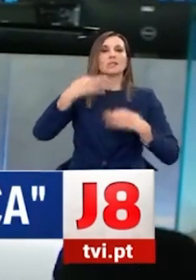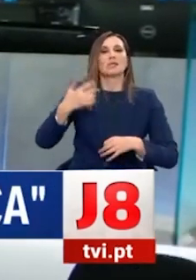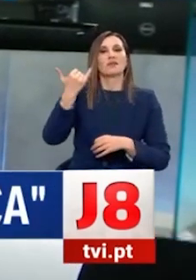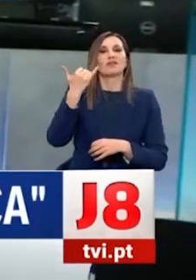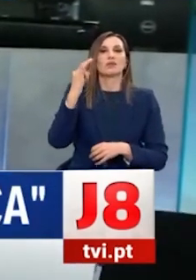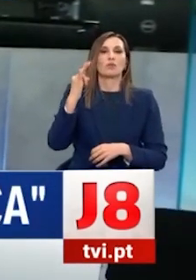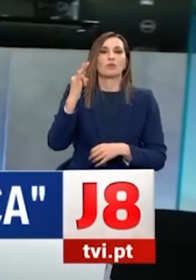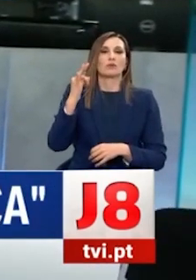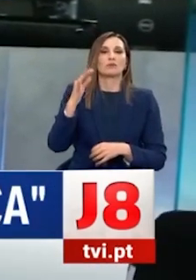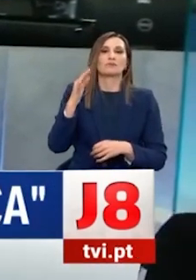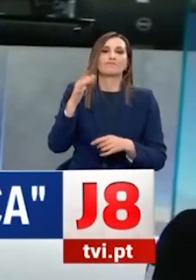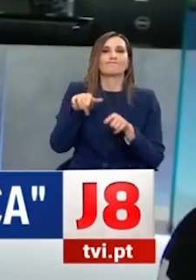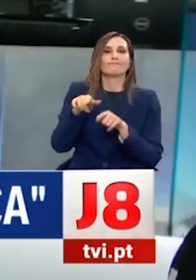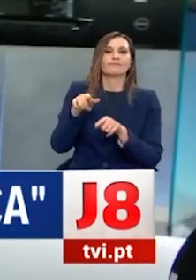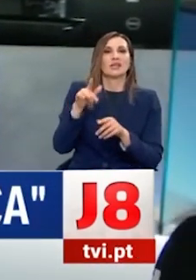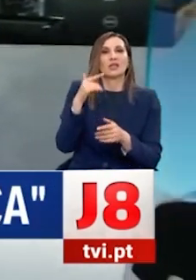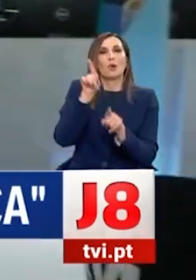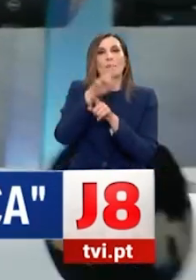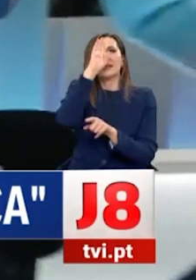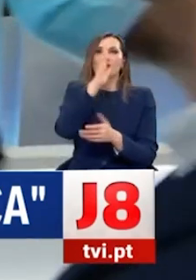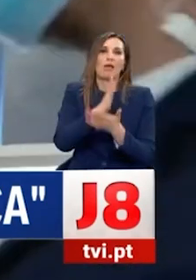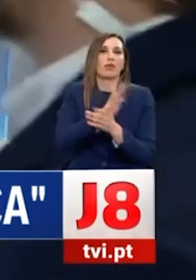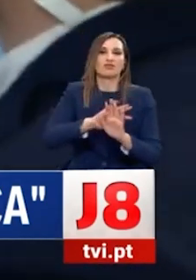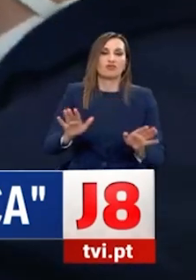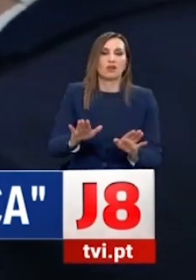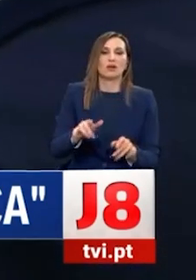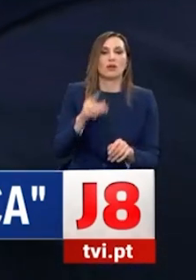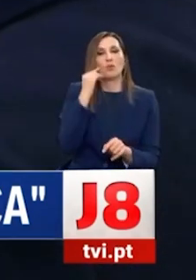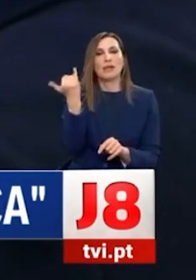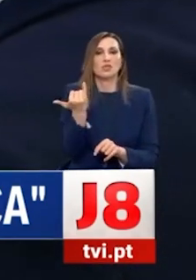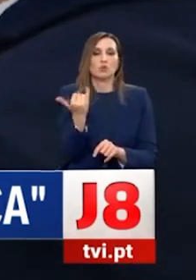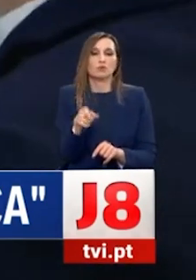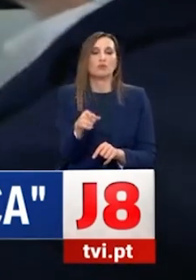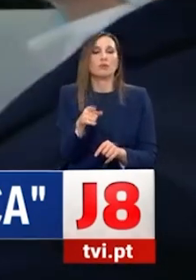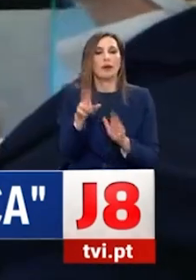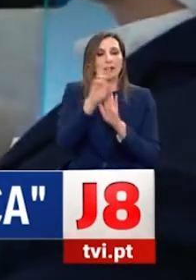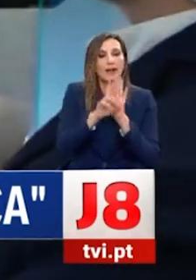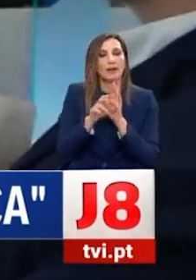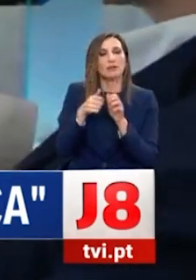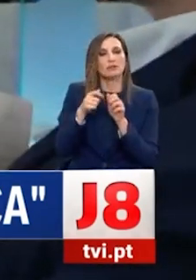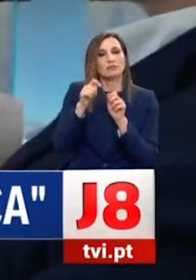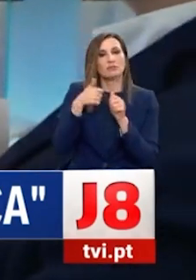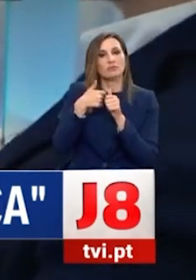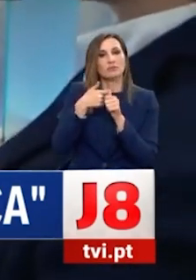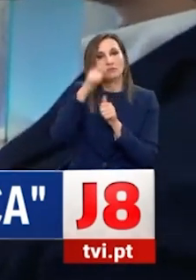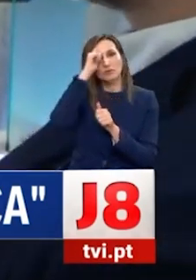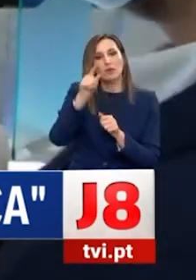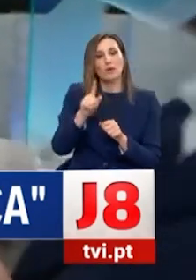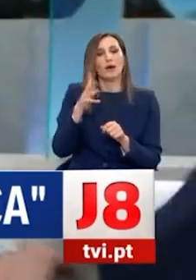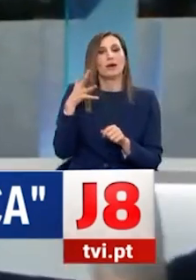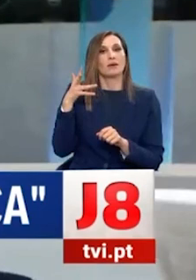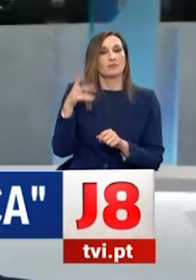vai ser a sua campanha? Vai ser adaptada à pandemia? Tem uma volta pensada pelo país? Como é que se vai adaptar e vai cumprir essas regras? Sim, nós, primeiro, fundamental, amanhã